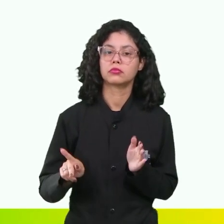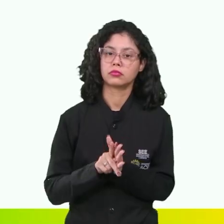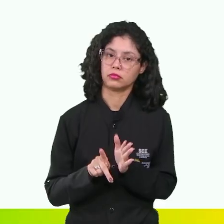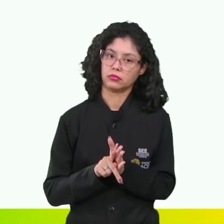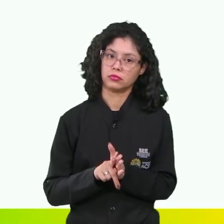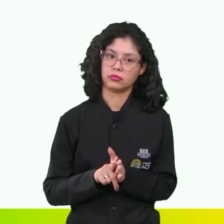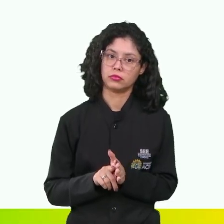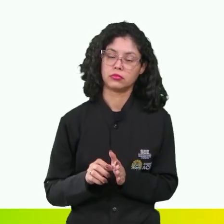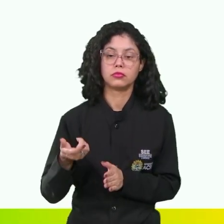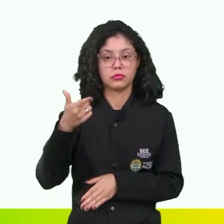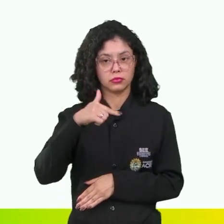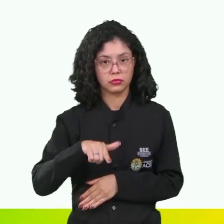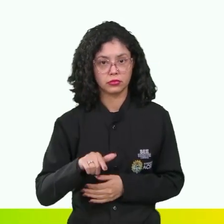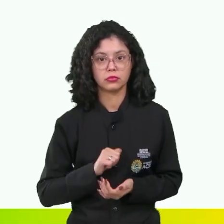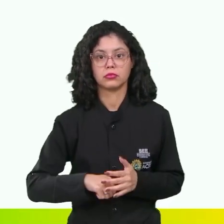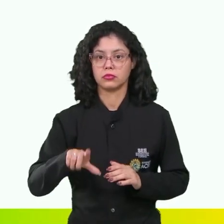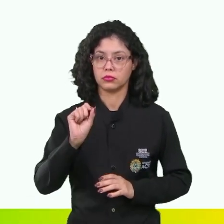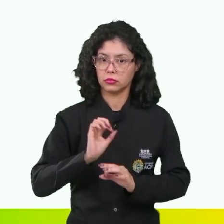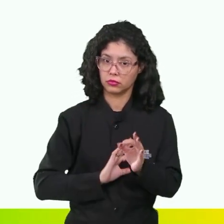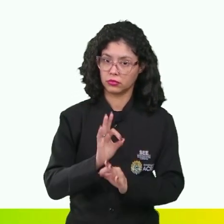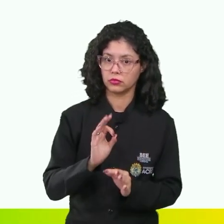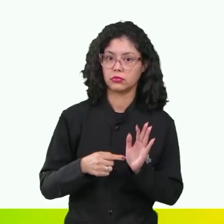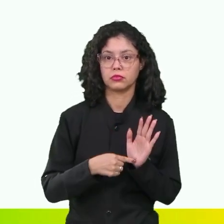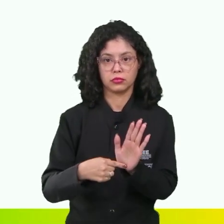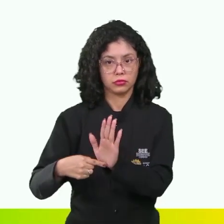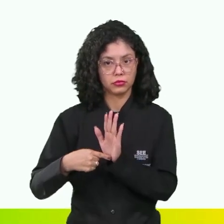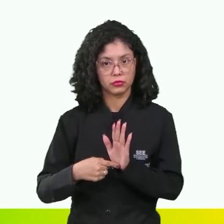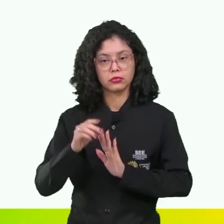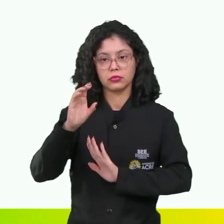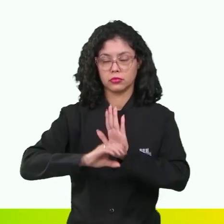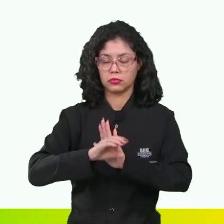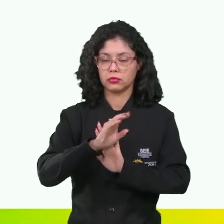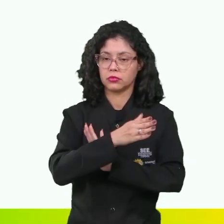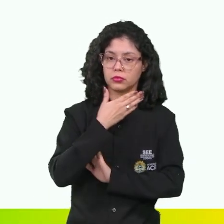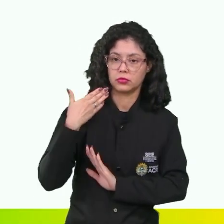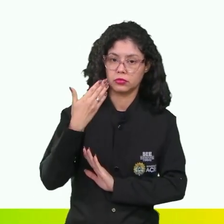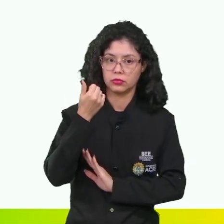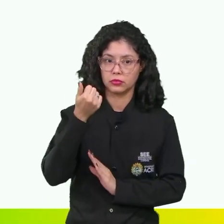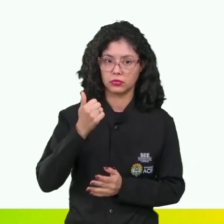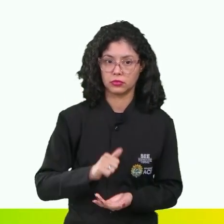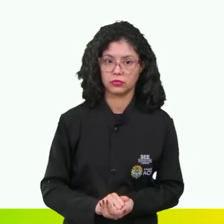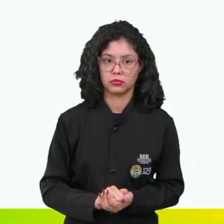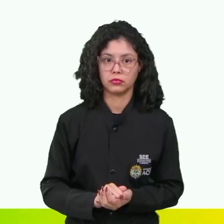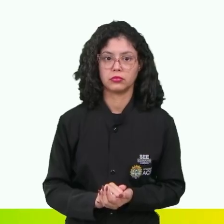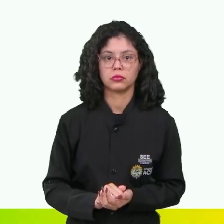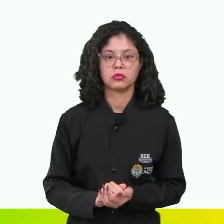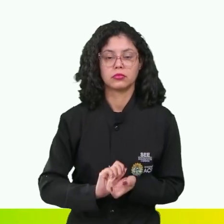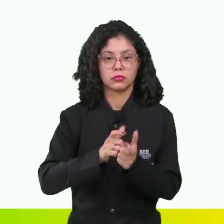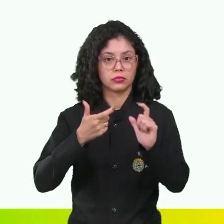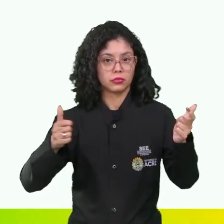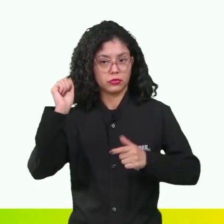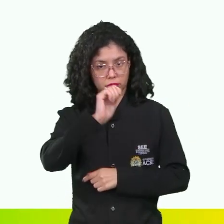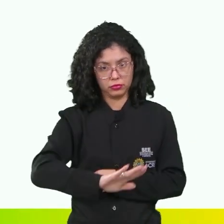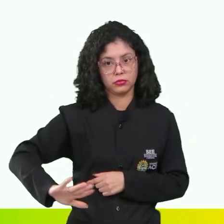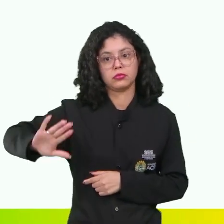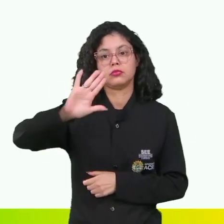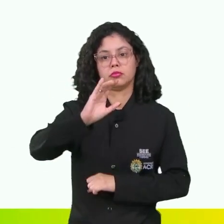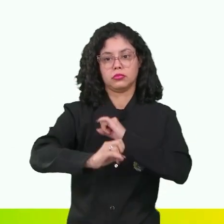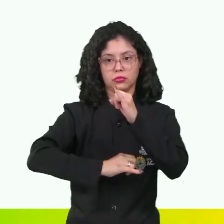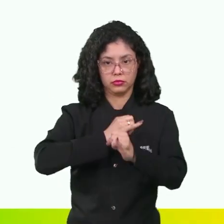de, novamente, selecionar, organizar e apresentar conteúdos relevantes